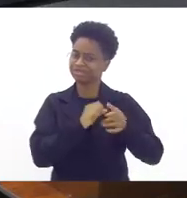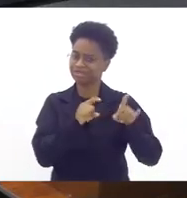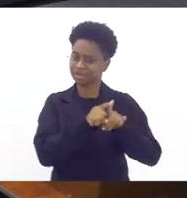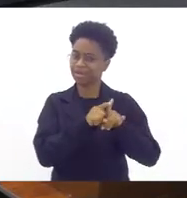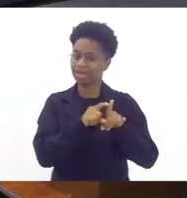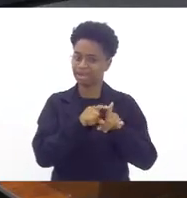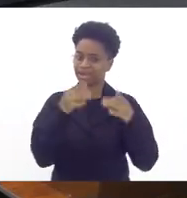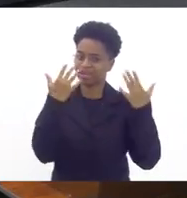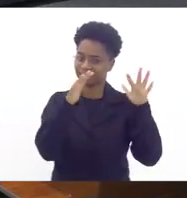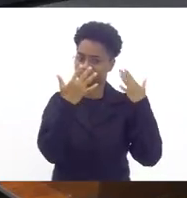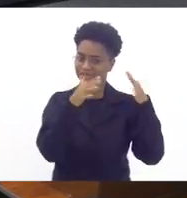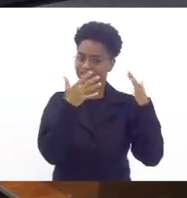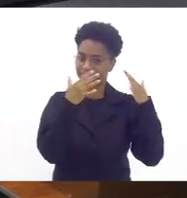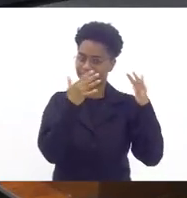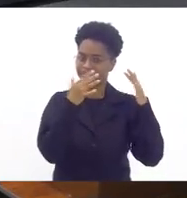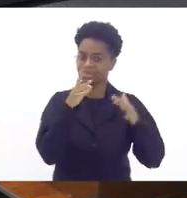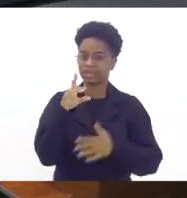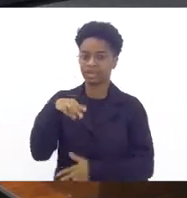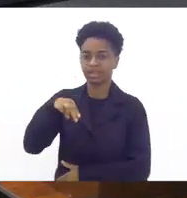Uma salva de palmas.